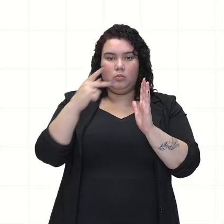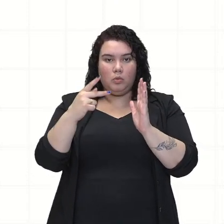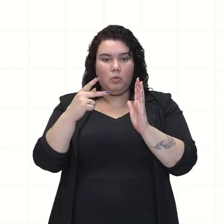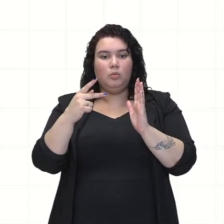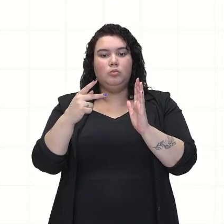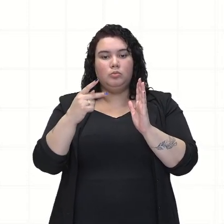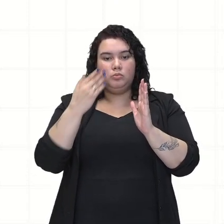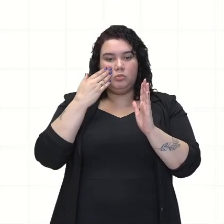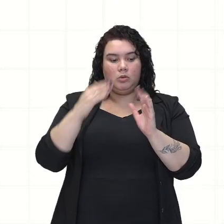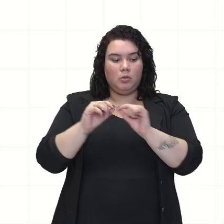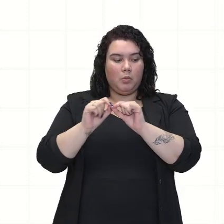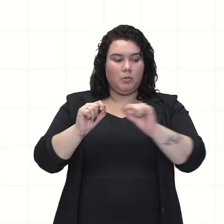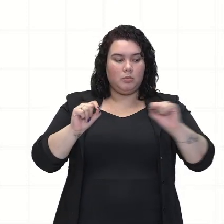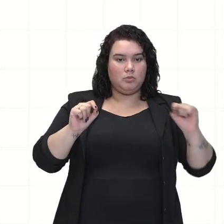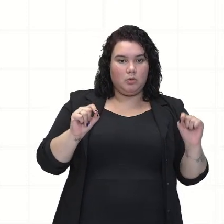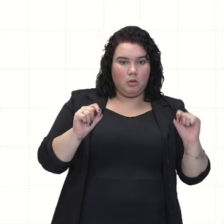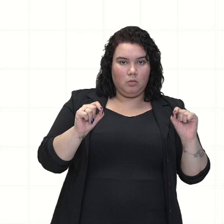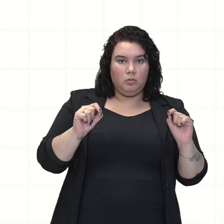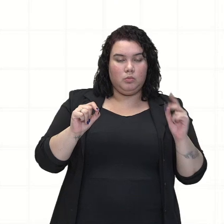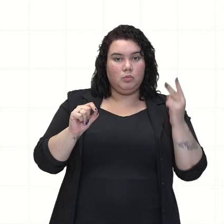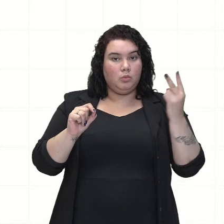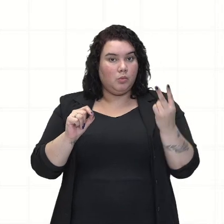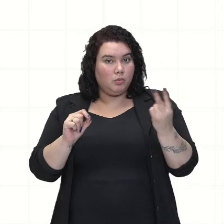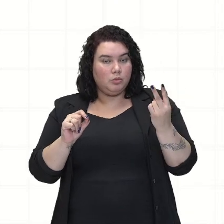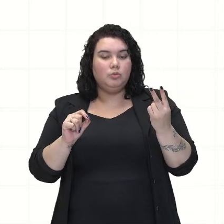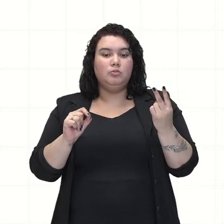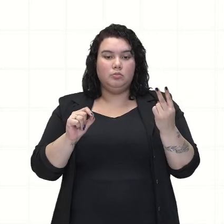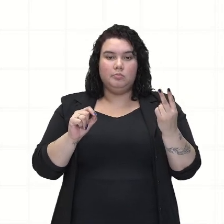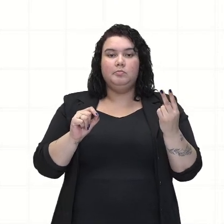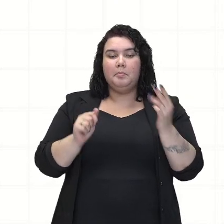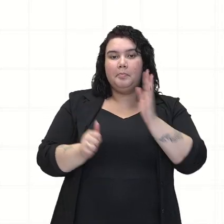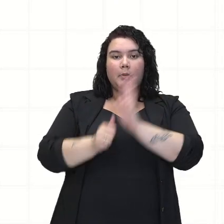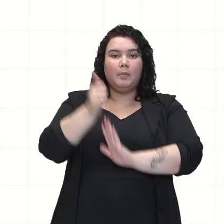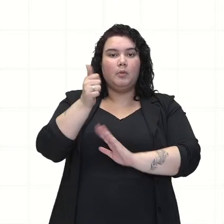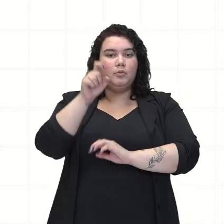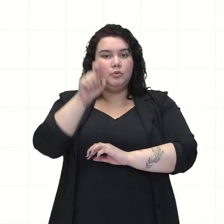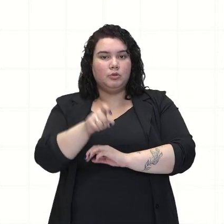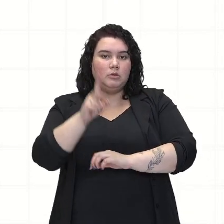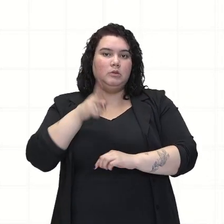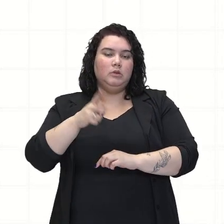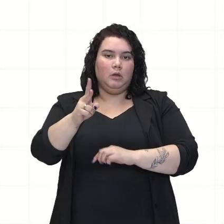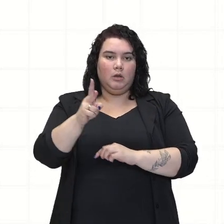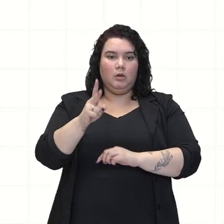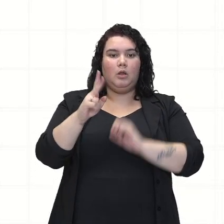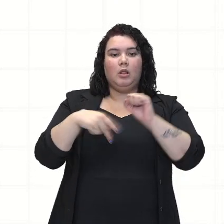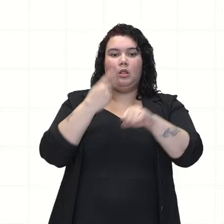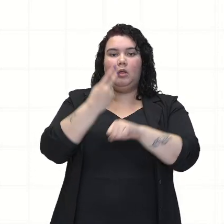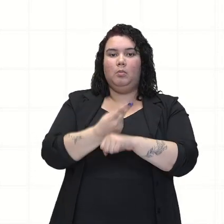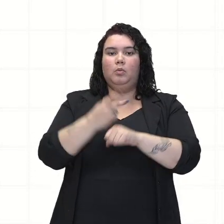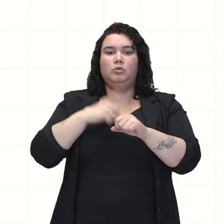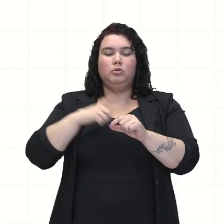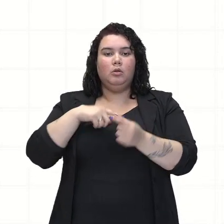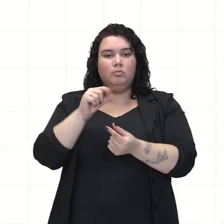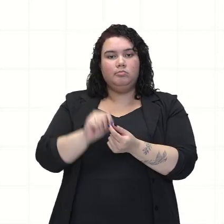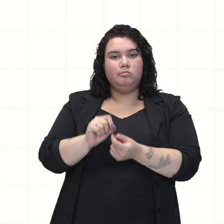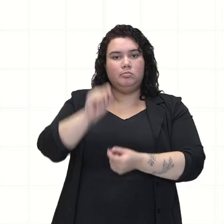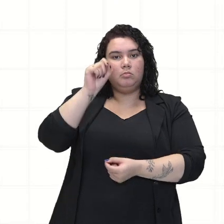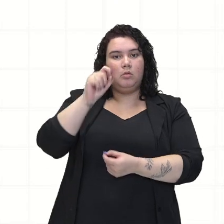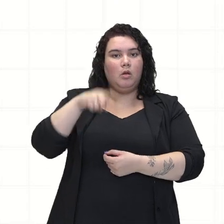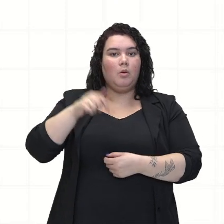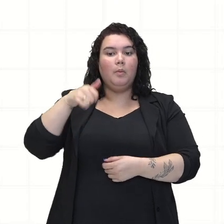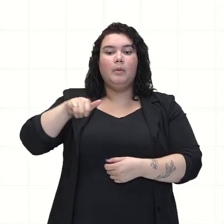eixo horizontal, sempre primeiro o X, né? O eixo das abscissas, e depois na vertical aqui o eixo